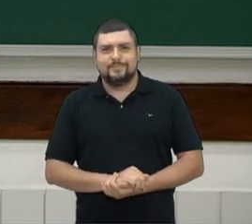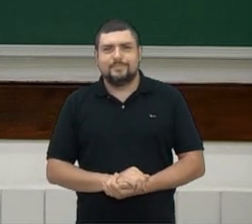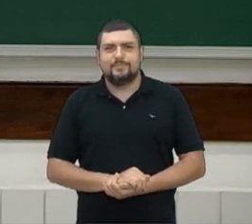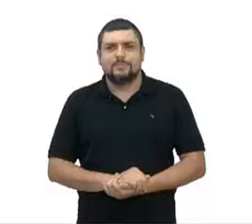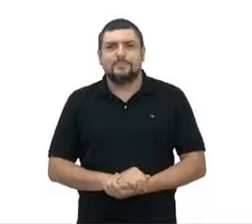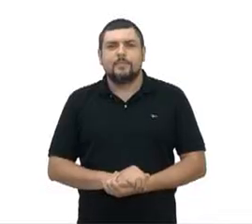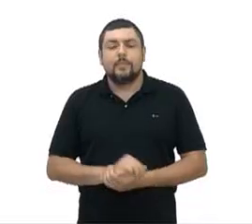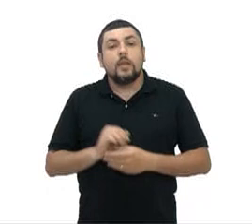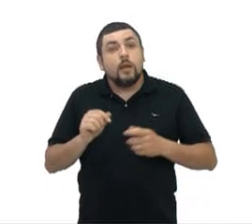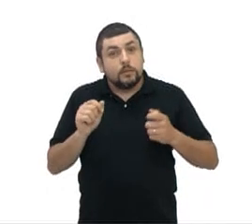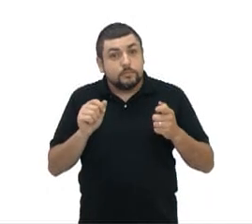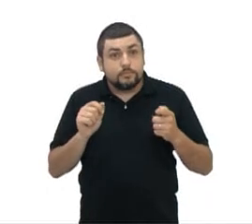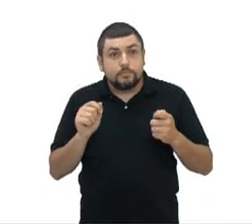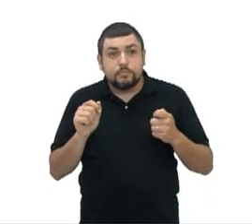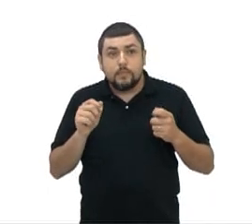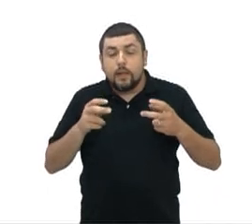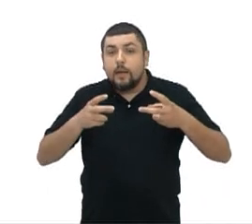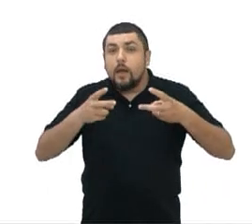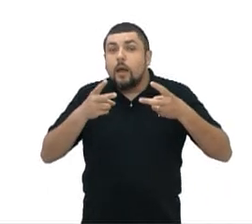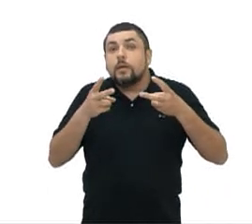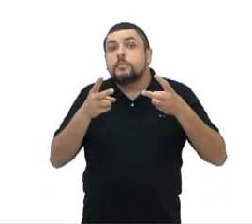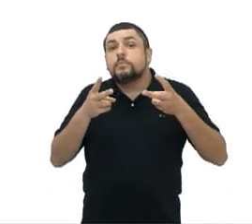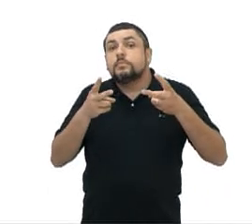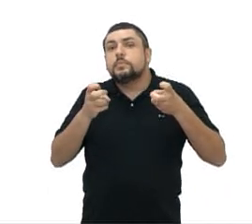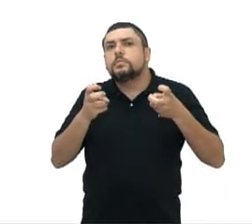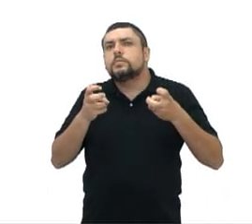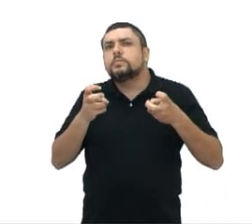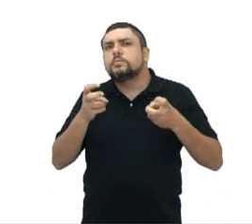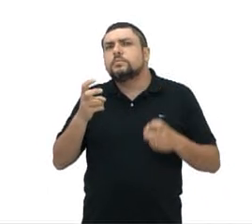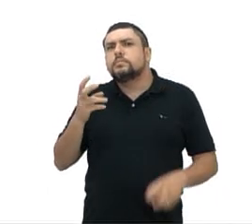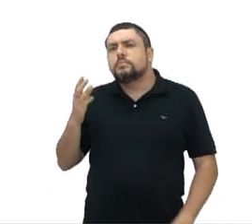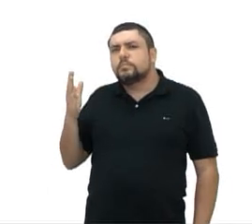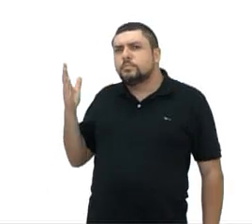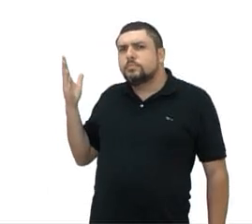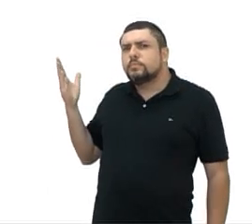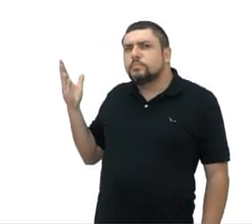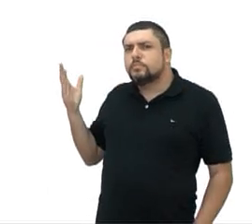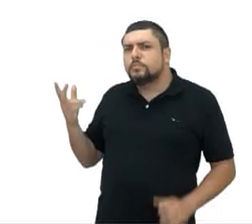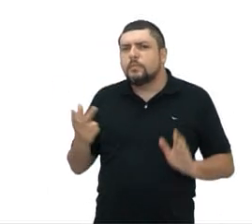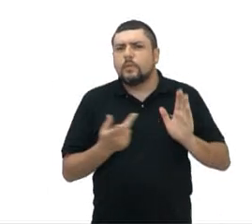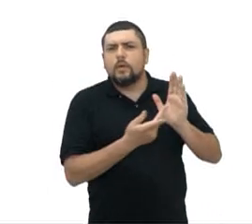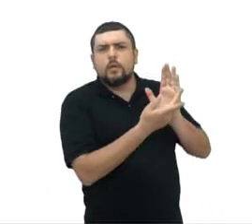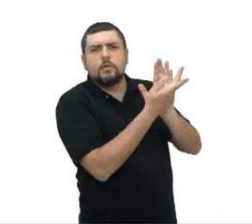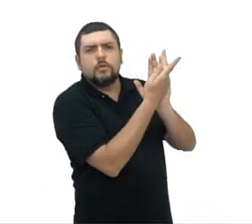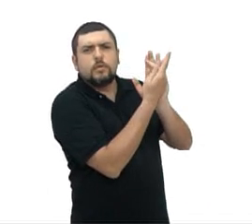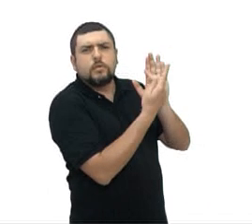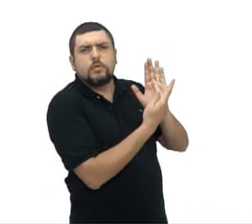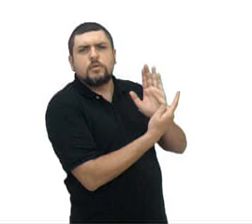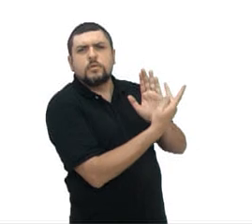Consegue identificar que desenho está esculpido na parede, como o senhor Roberto perguntou?